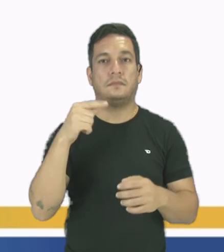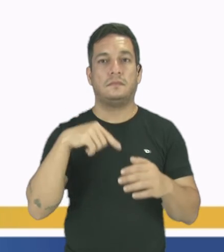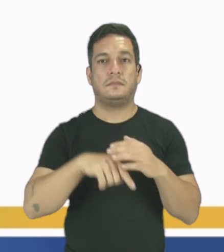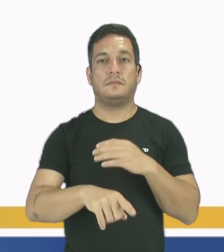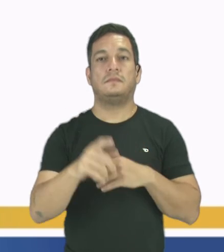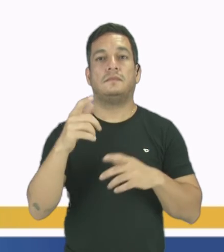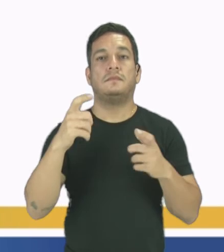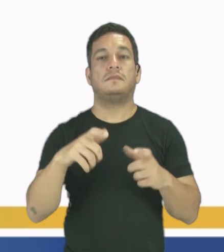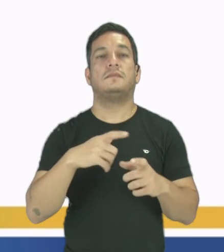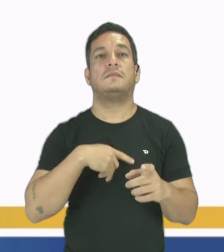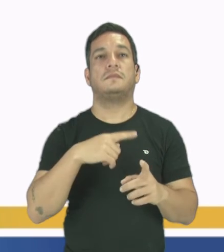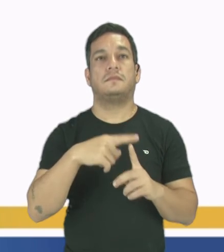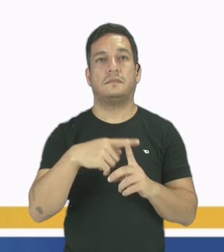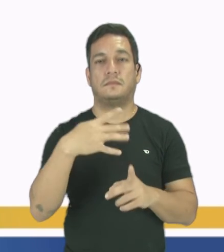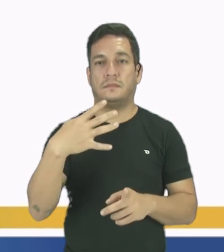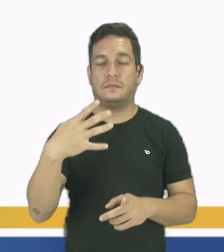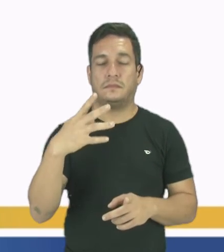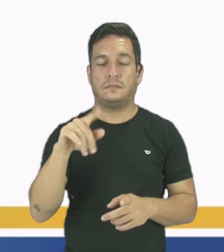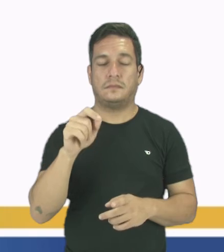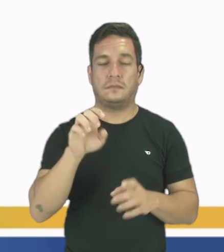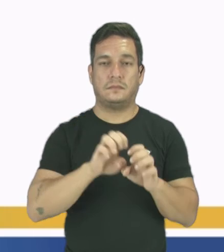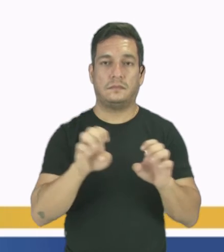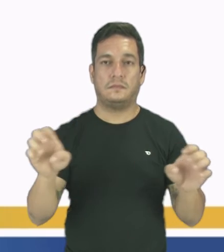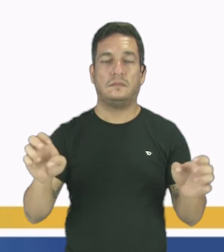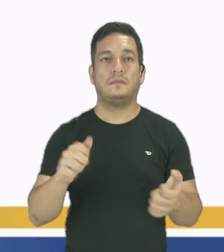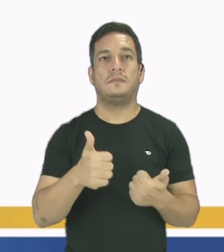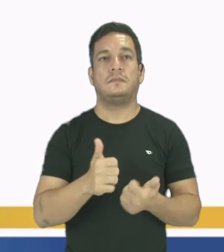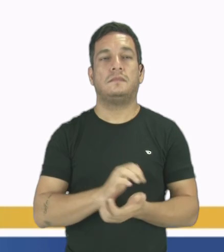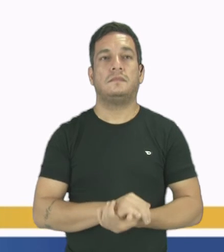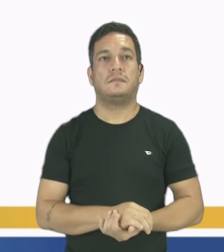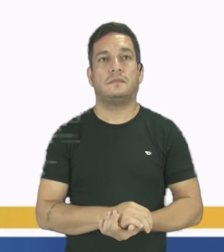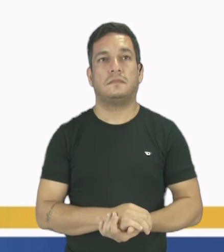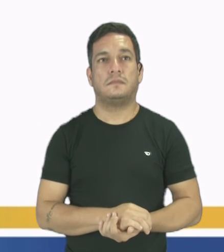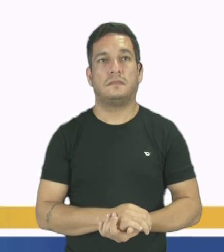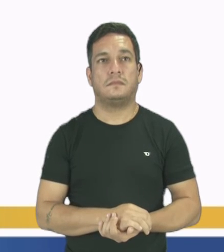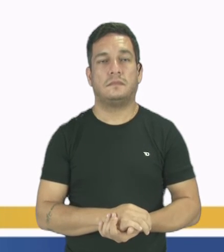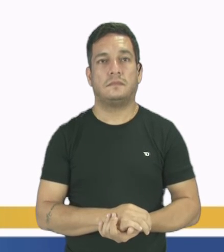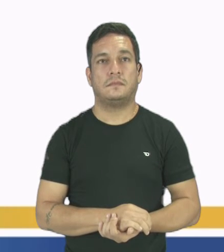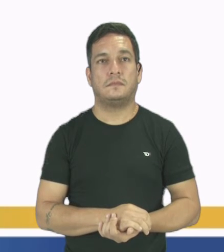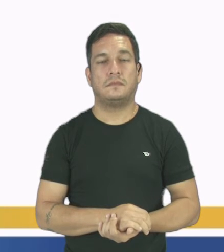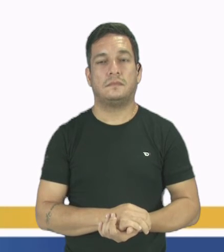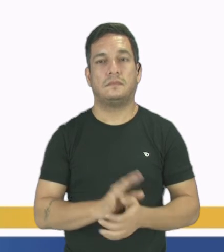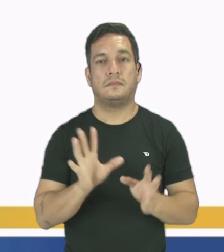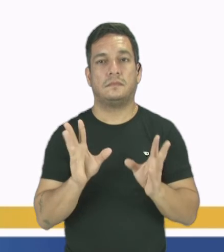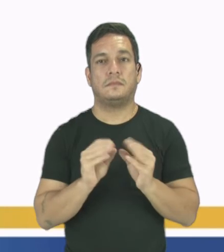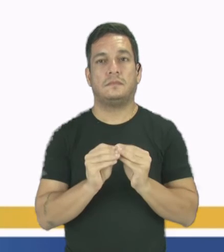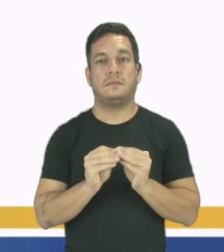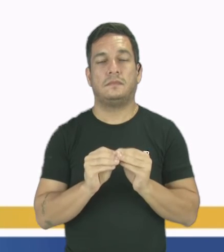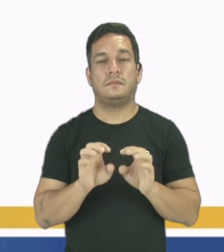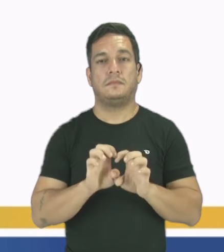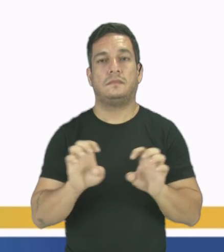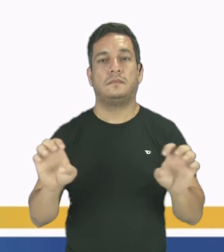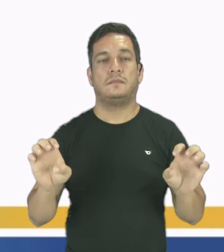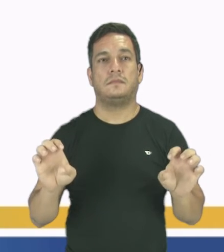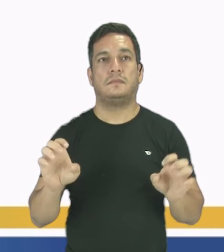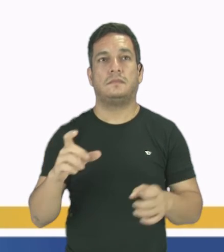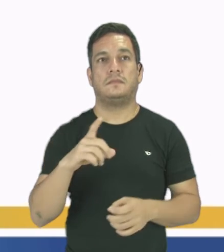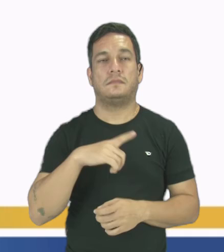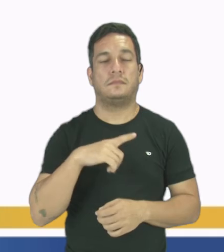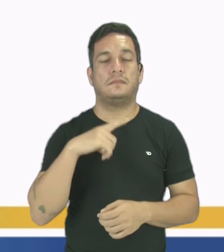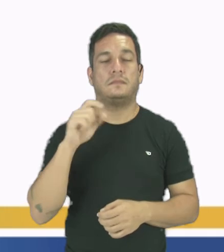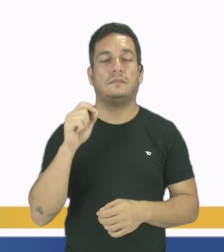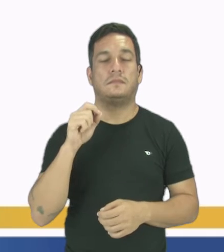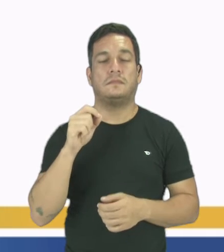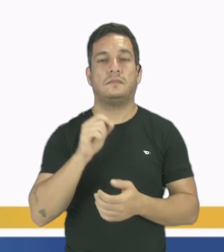de onde tirei esse mais 4, que é da equação. Tudo bem? E aí, resumindo essa equação, nós teremos